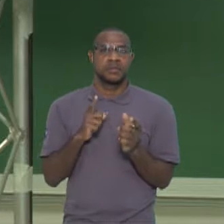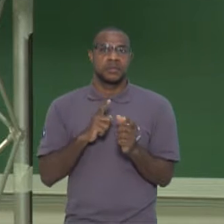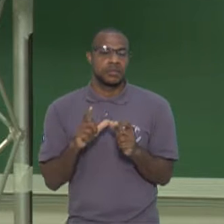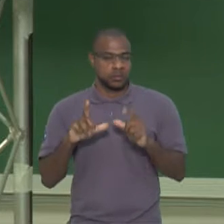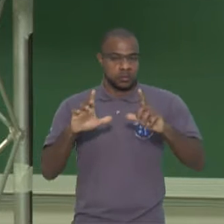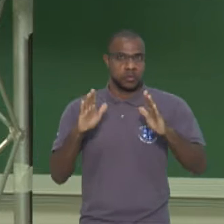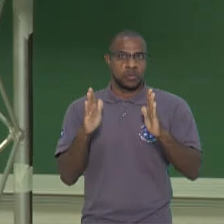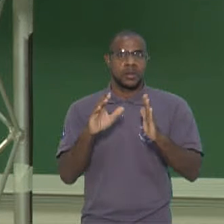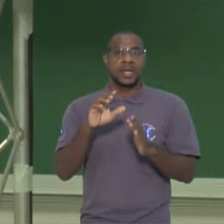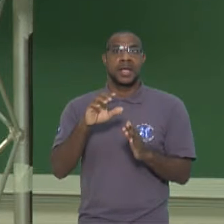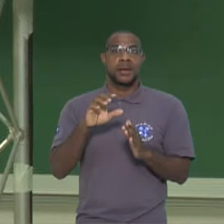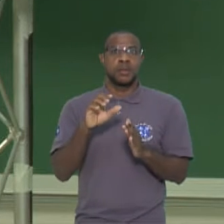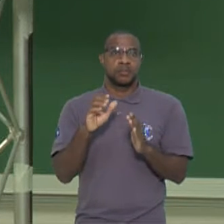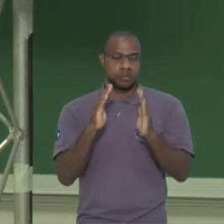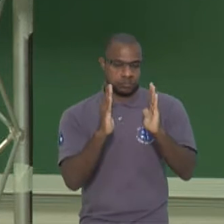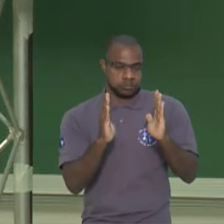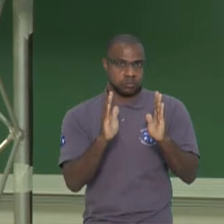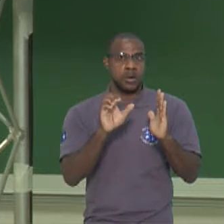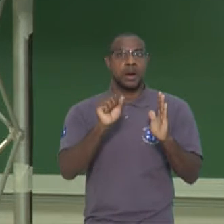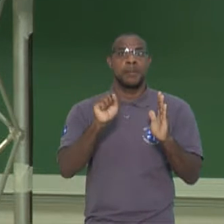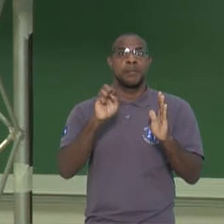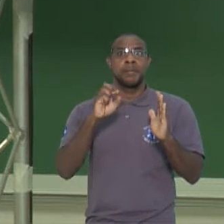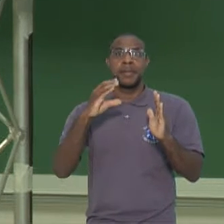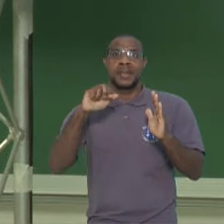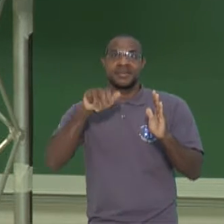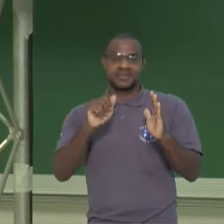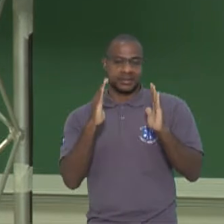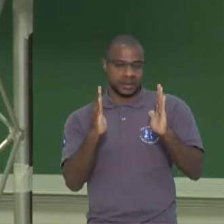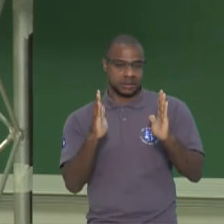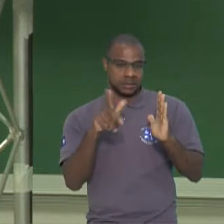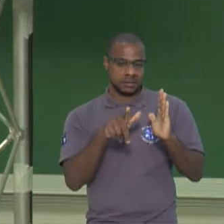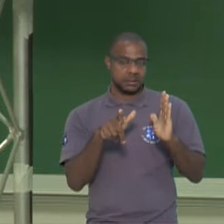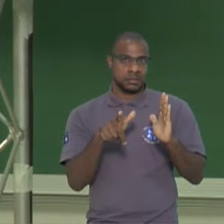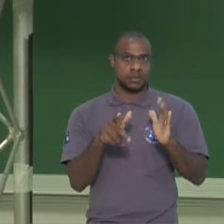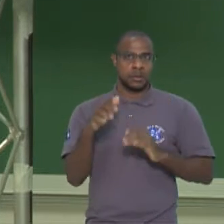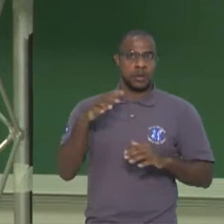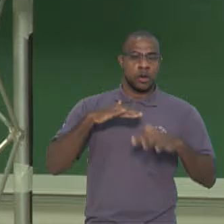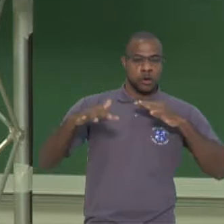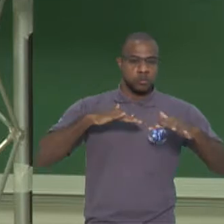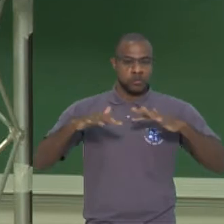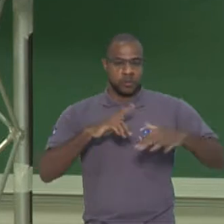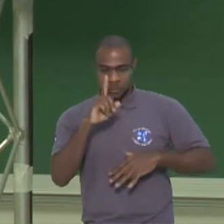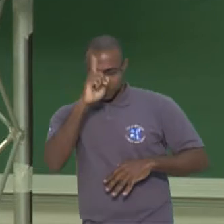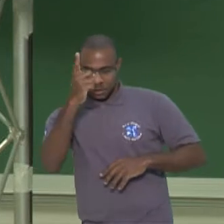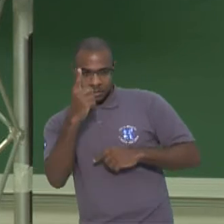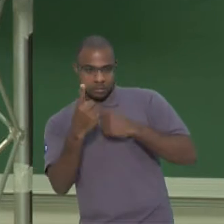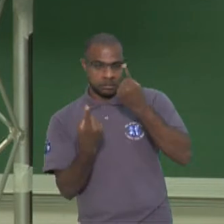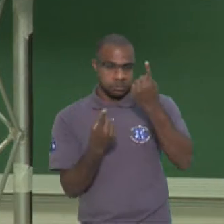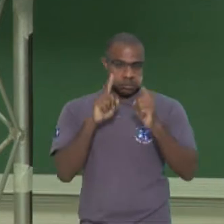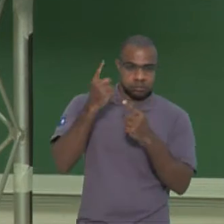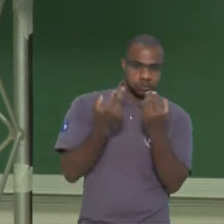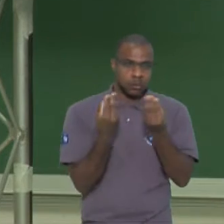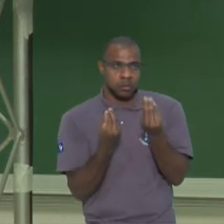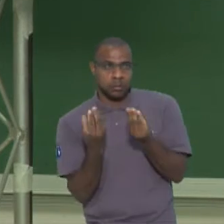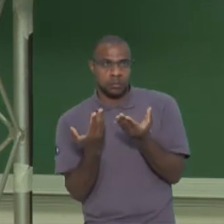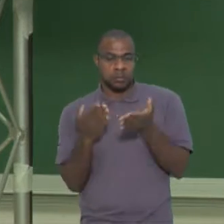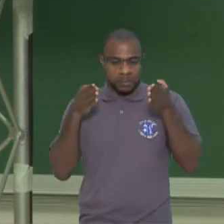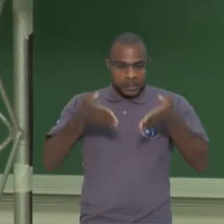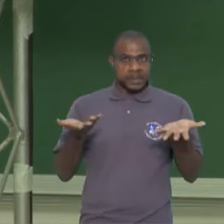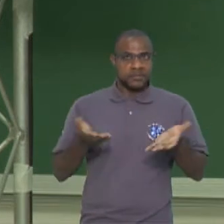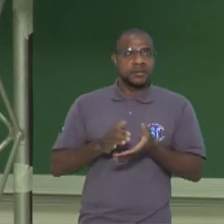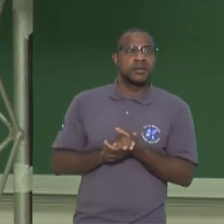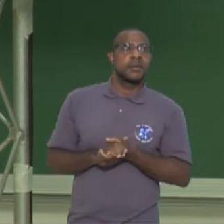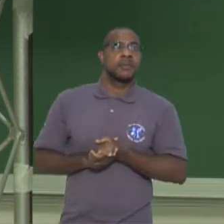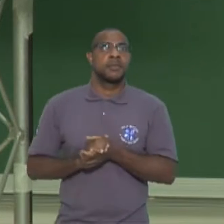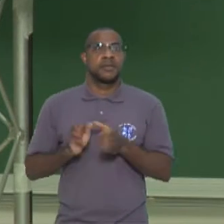tem menos variação ali dos acontecimentos, você tem o desenvolvimento de uma ideia mais específica. Vai